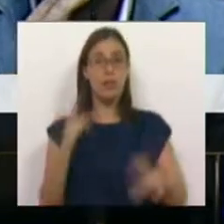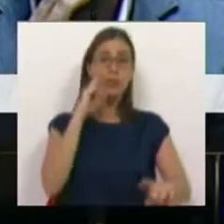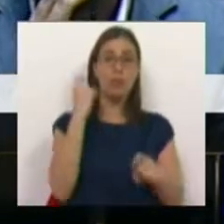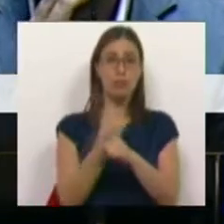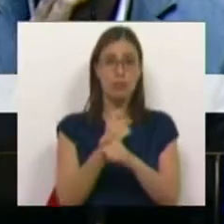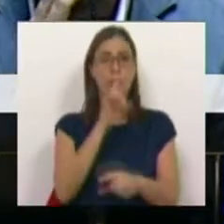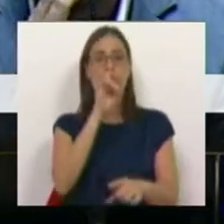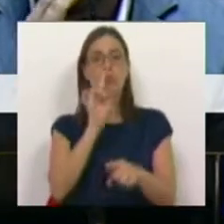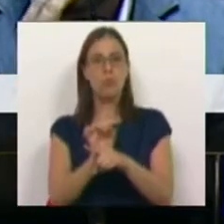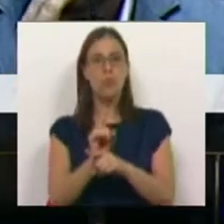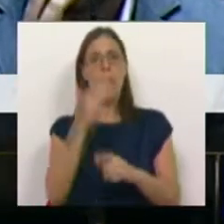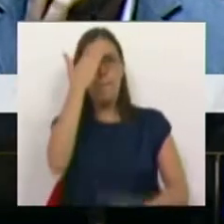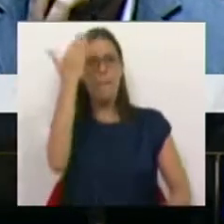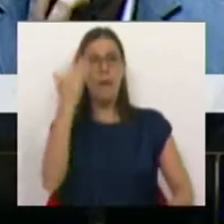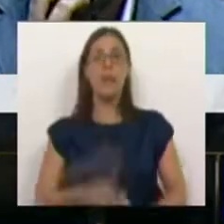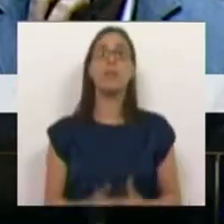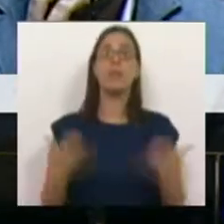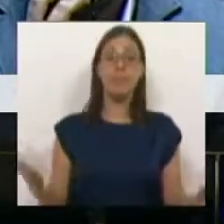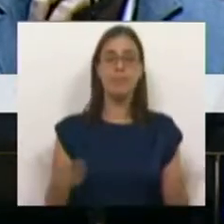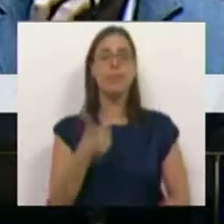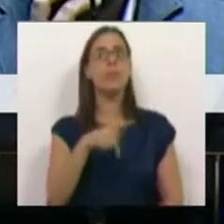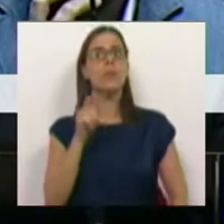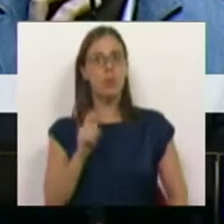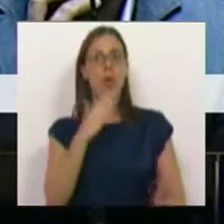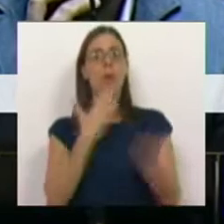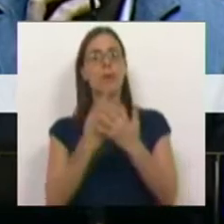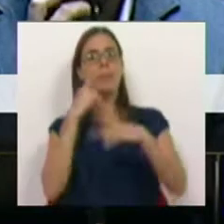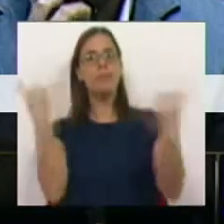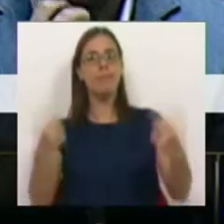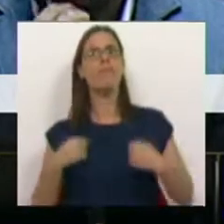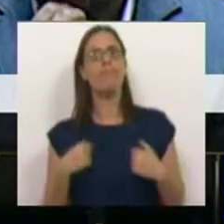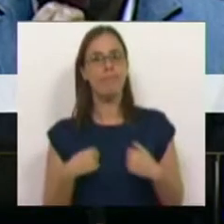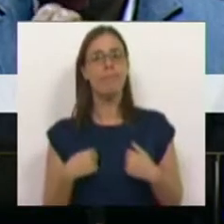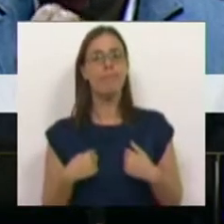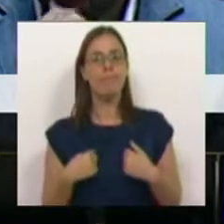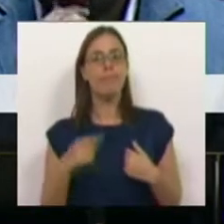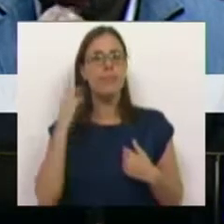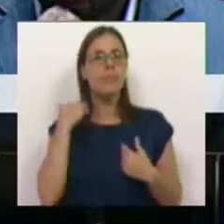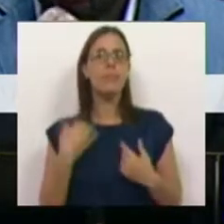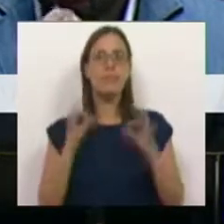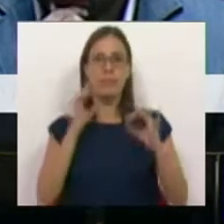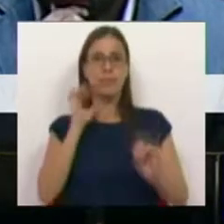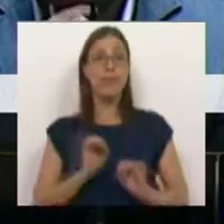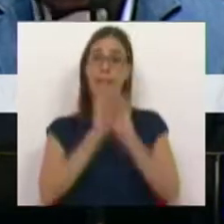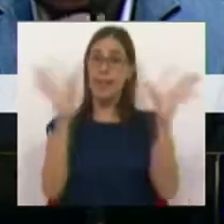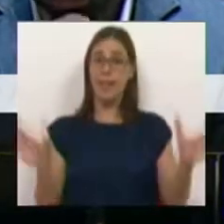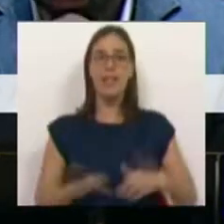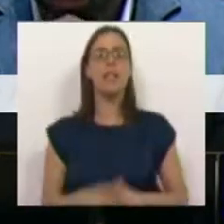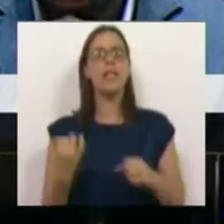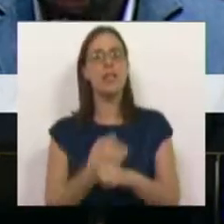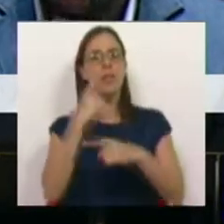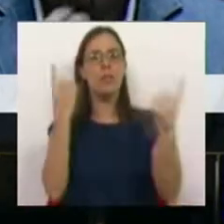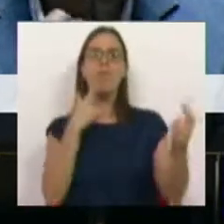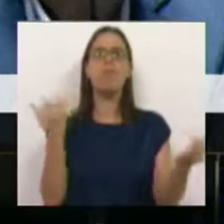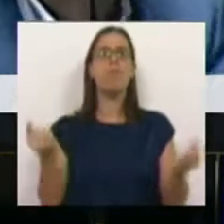exige exatamente o mesmo mérito. Por isso, o que o Bloco de Esquerda aqui traz, parece-nos a nós, é de uma límpida clareza. Os serviços públicos